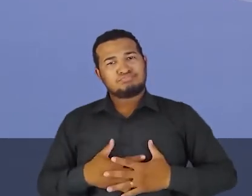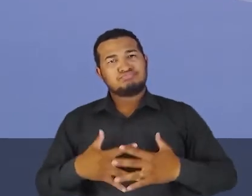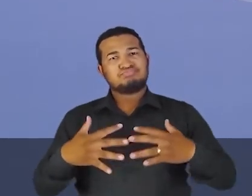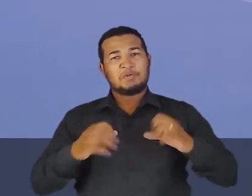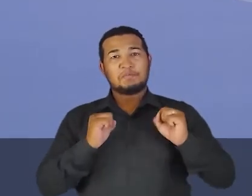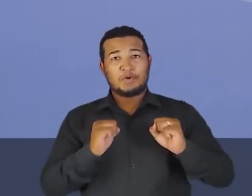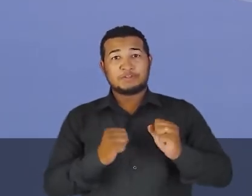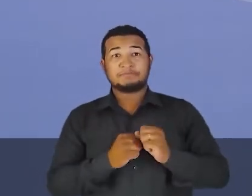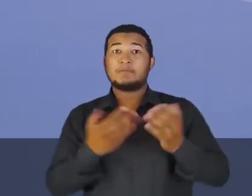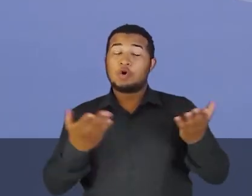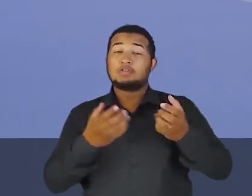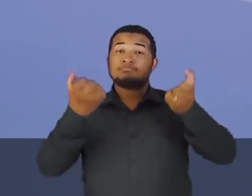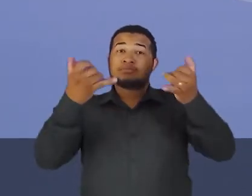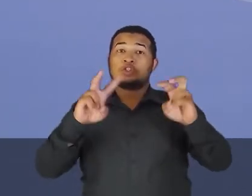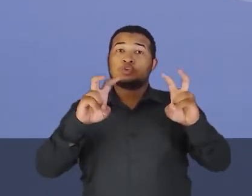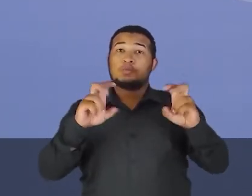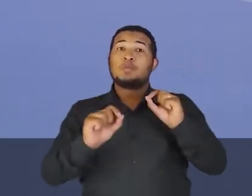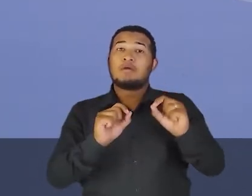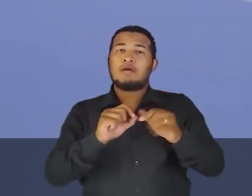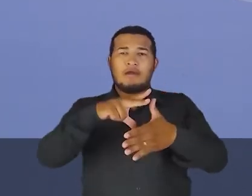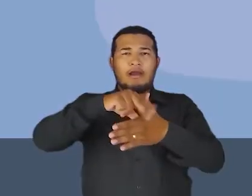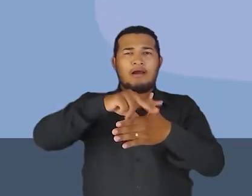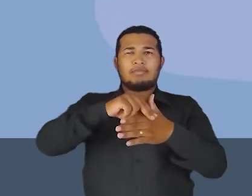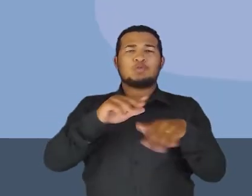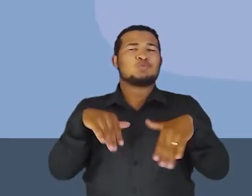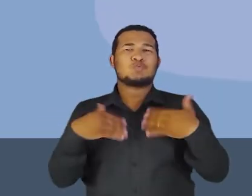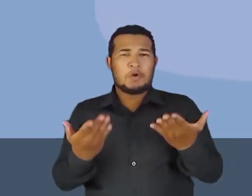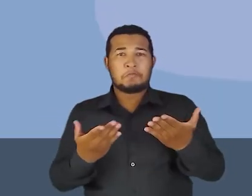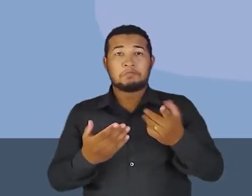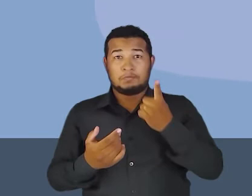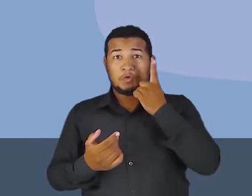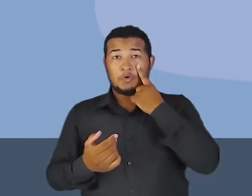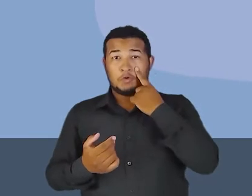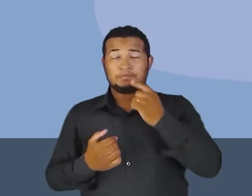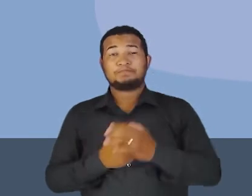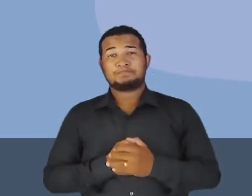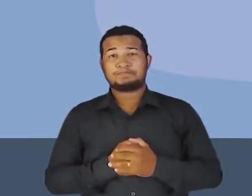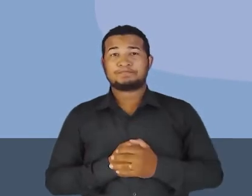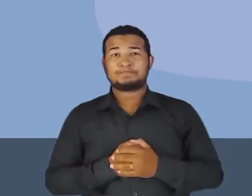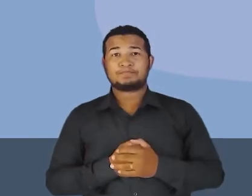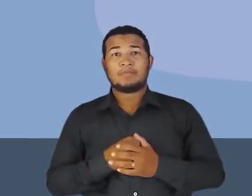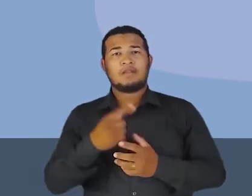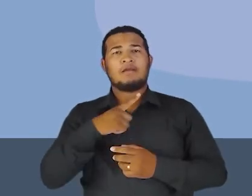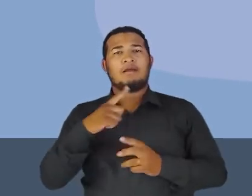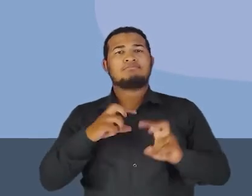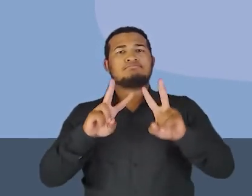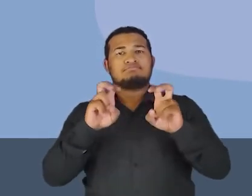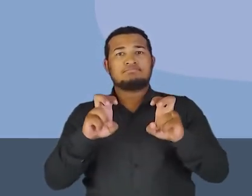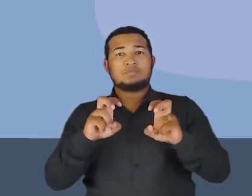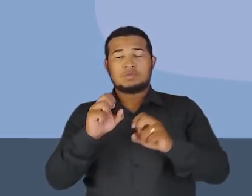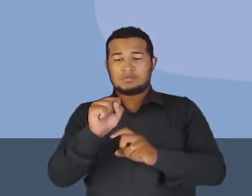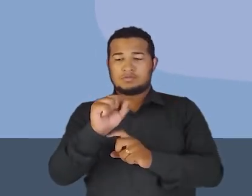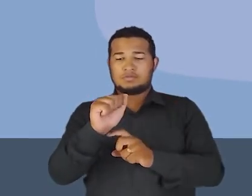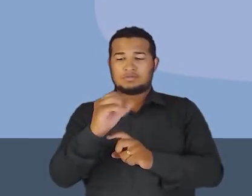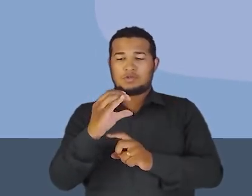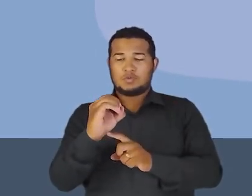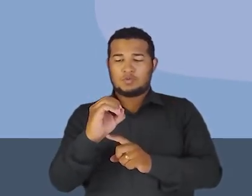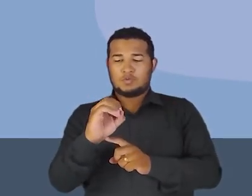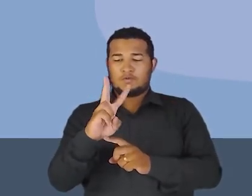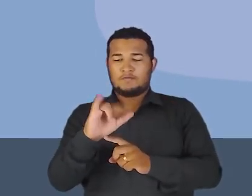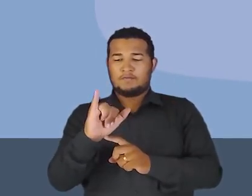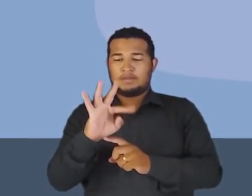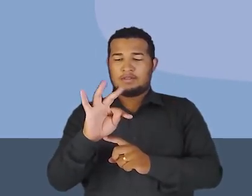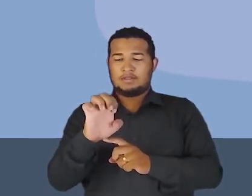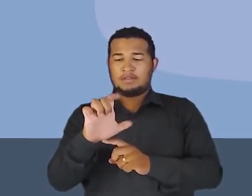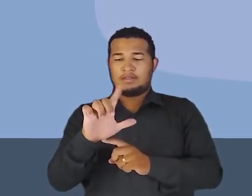vamos falar sobre os seguintes anexos embrionários na aula de hoje. Observe no slide. Nós vamos falar sobre o saco vitelínico, a